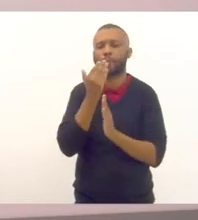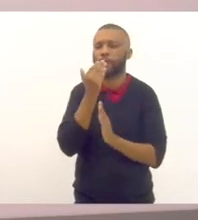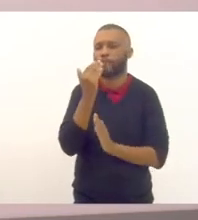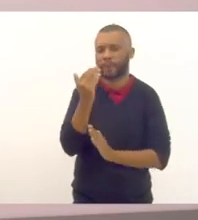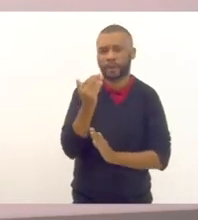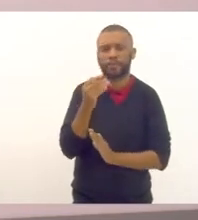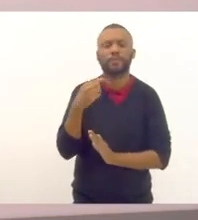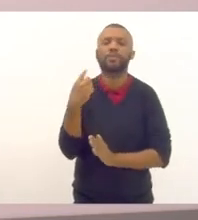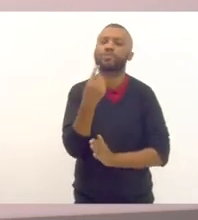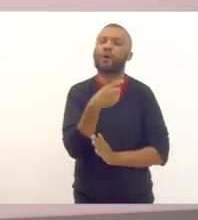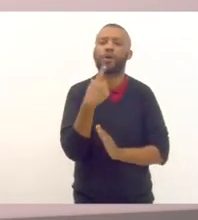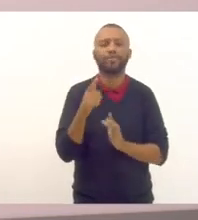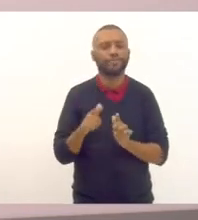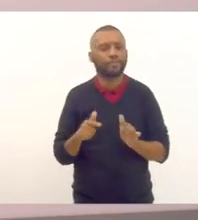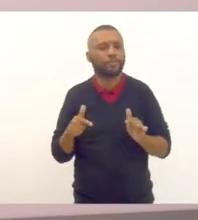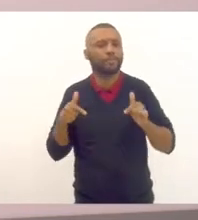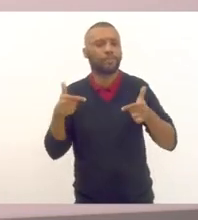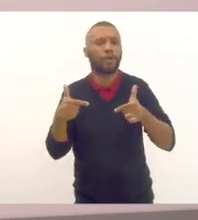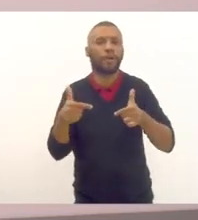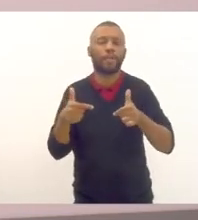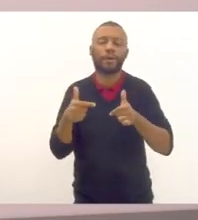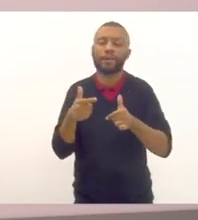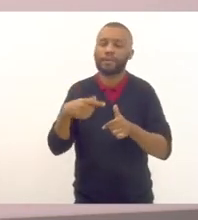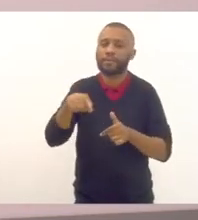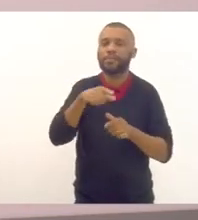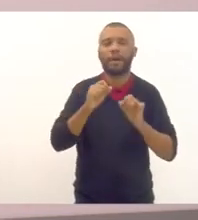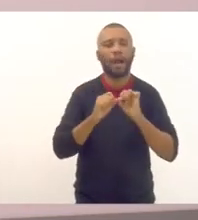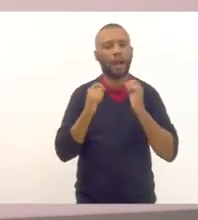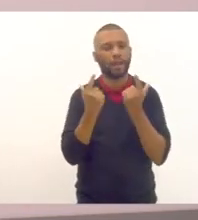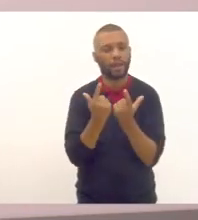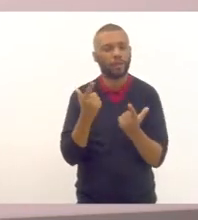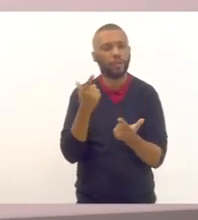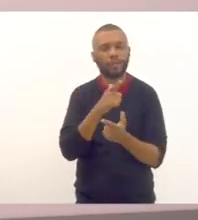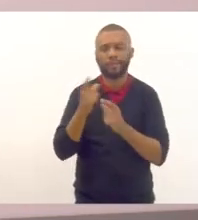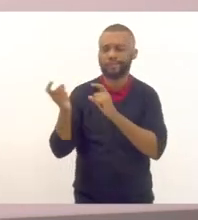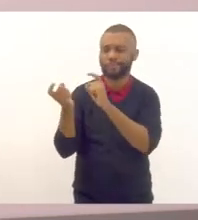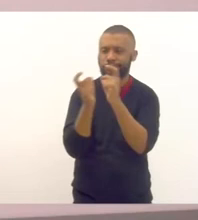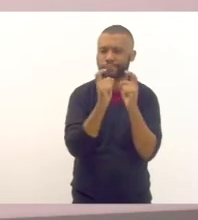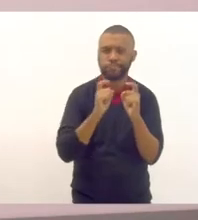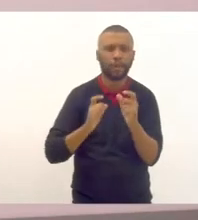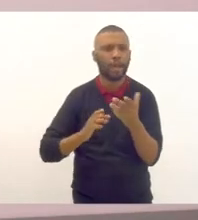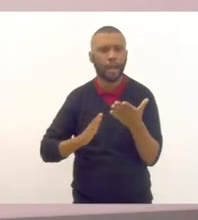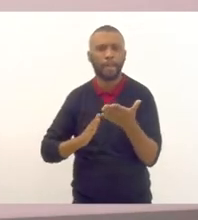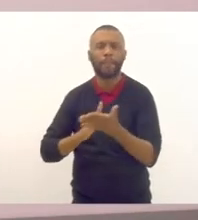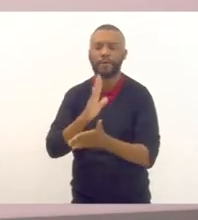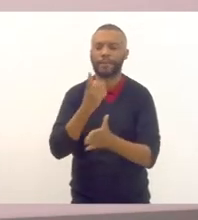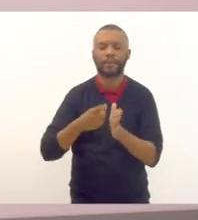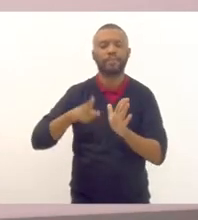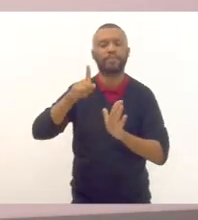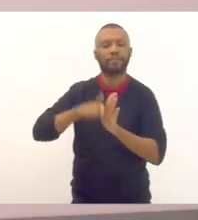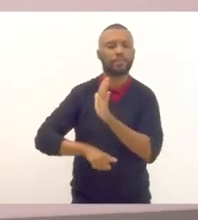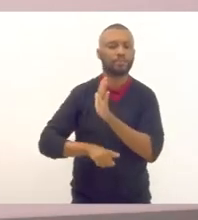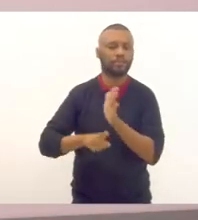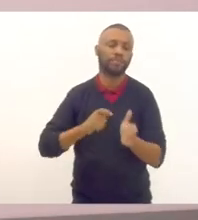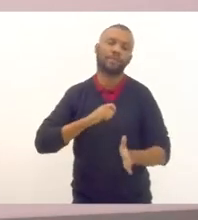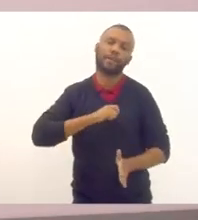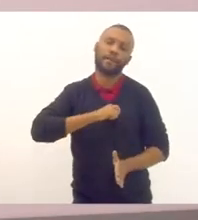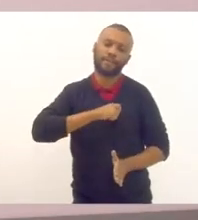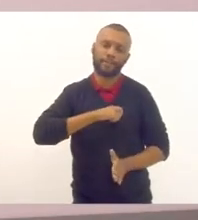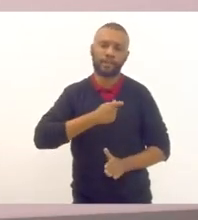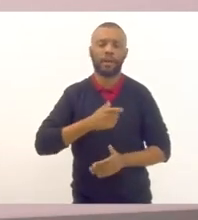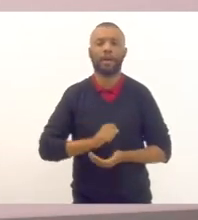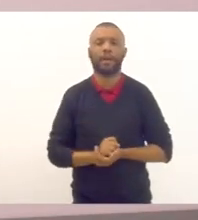que nós fazemos para que a casa consiga aprovar essas isenções. Até porque